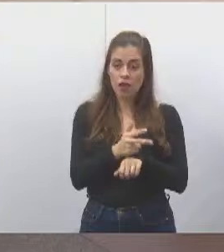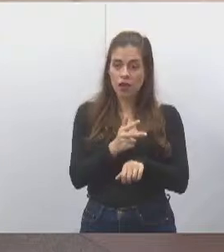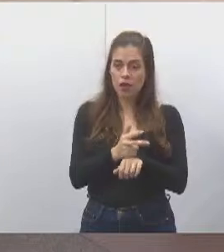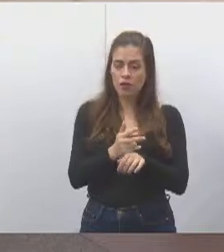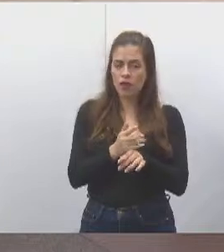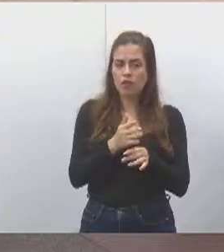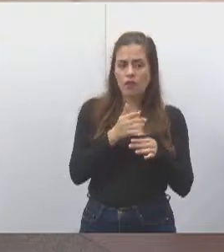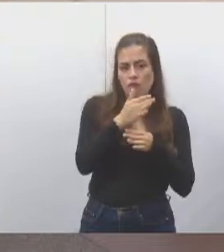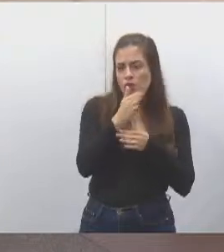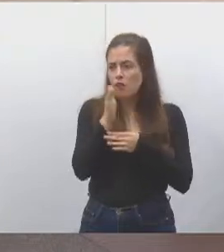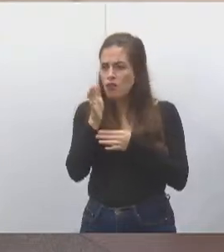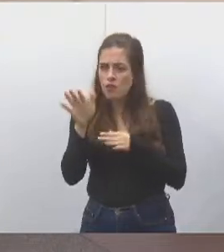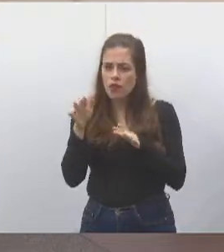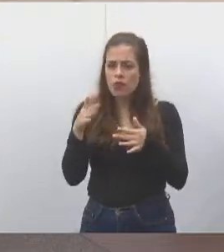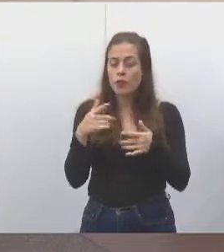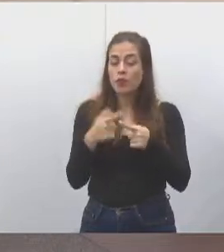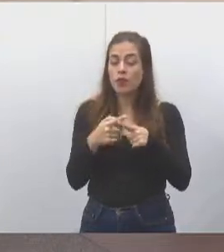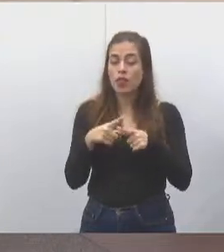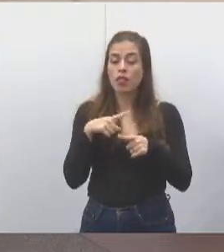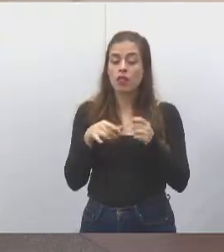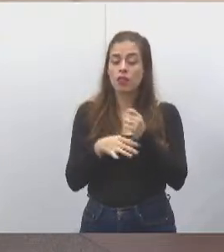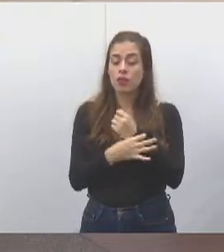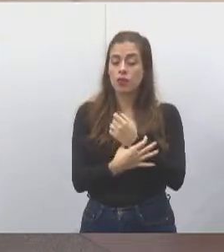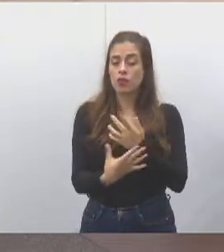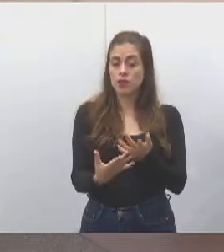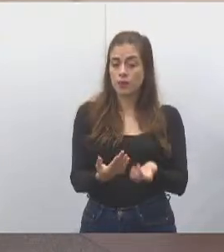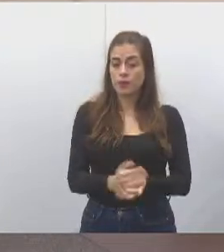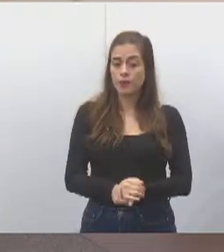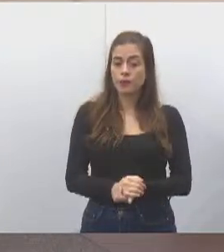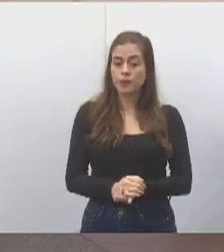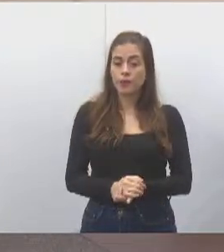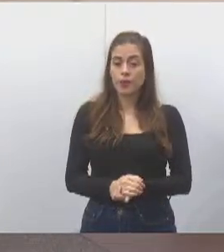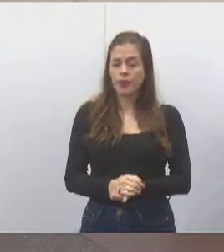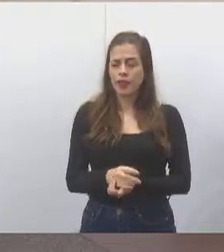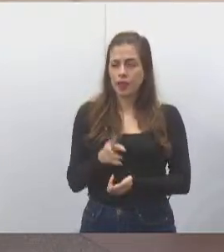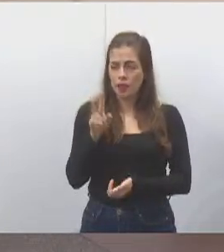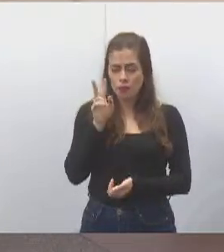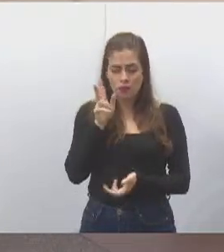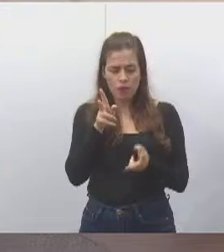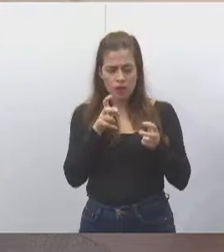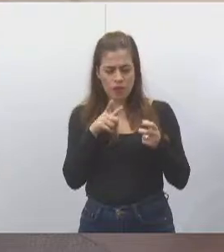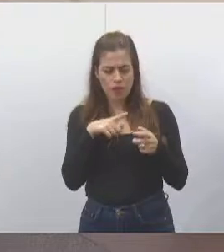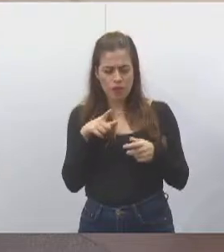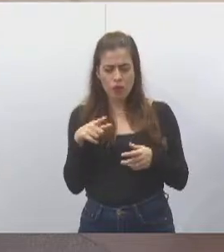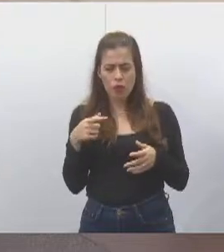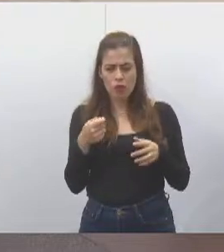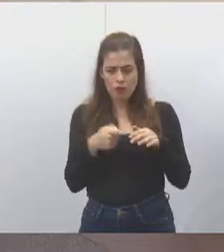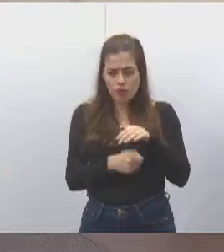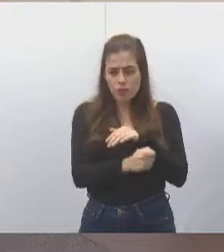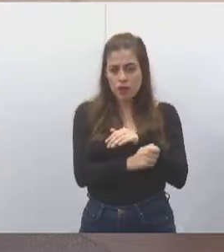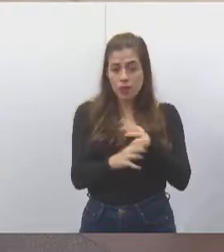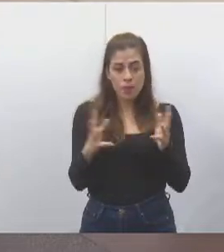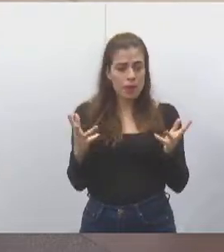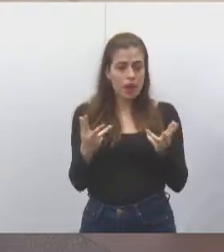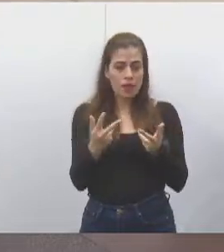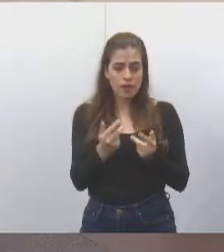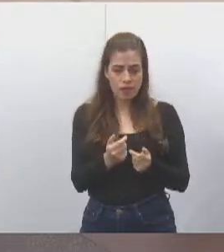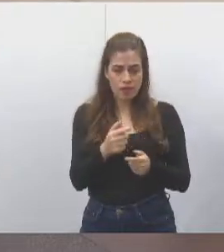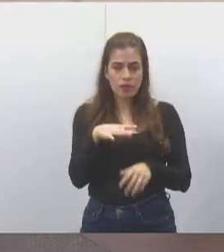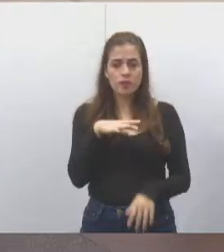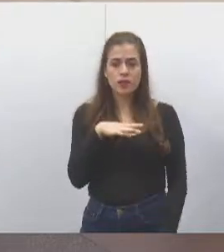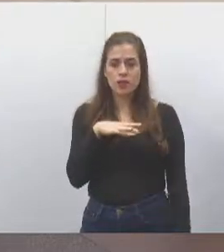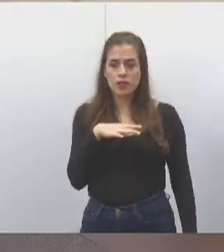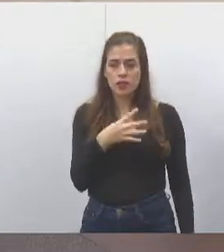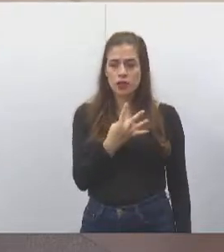saída da cidade, tem a segurança. E vimos aí que vai chegar um investimento maravilhoso para a cidade, vai chegar